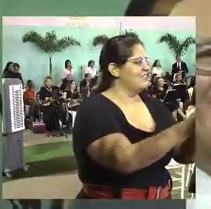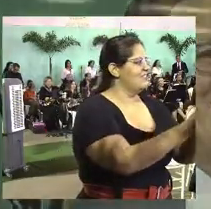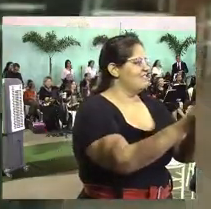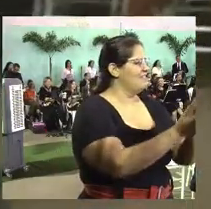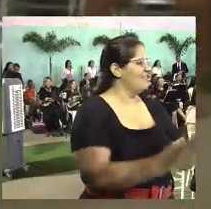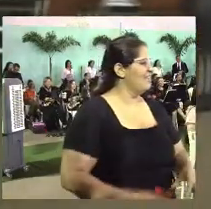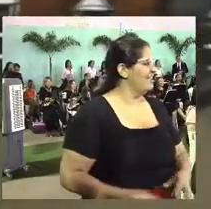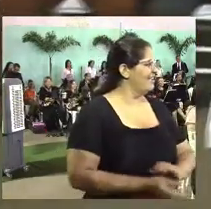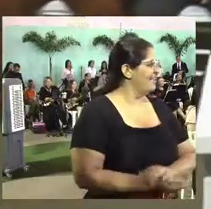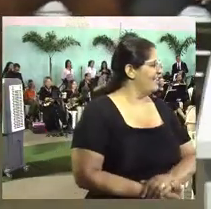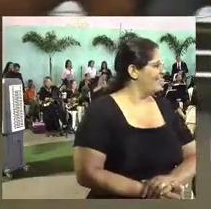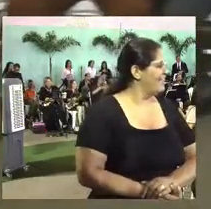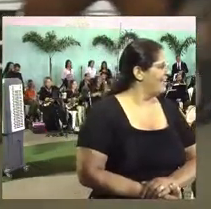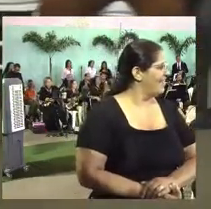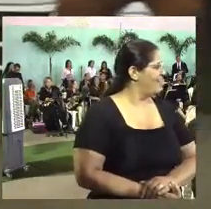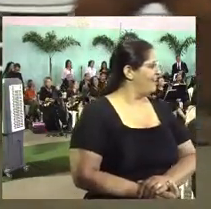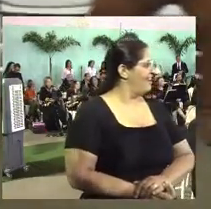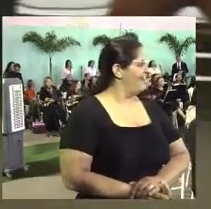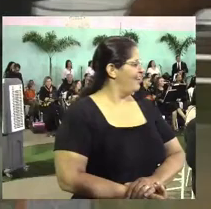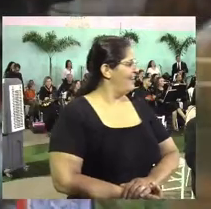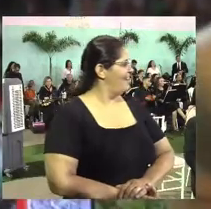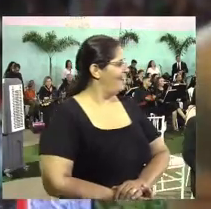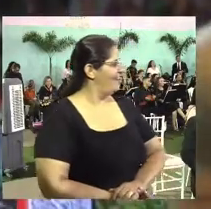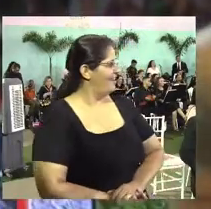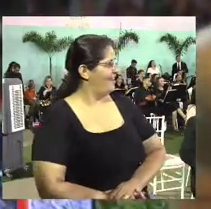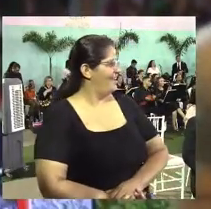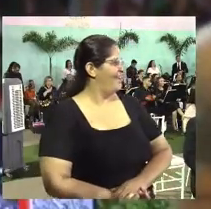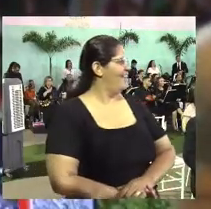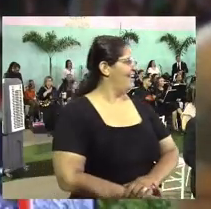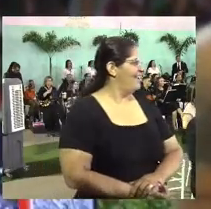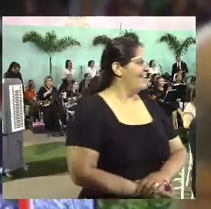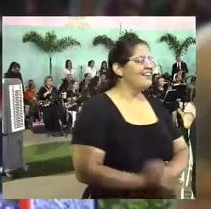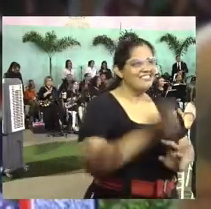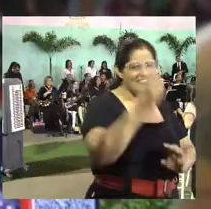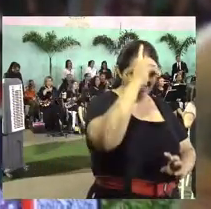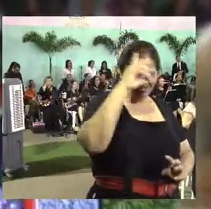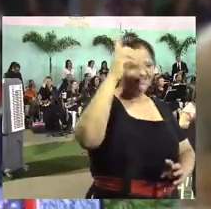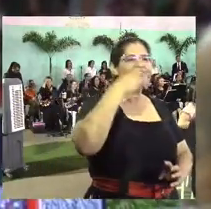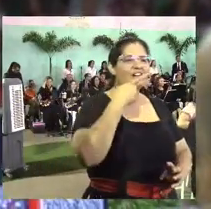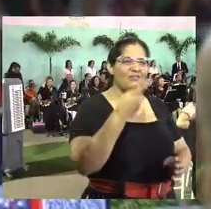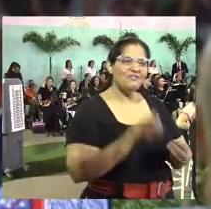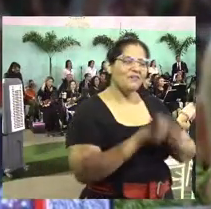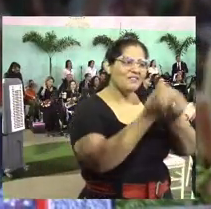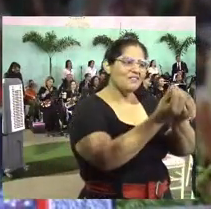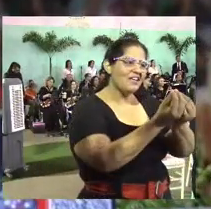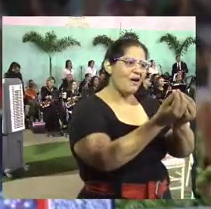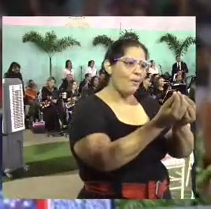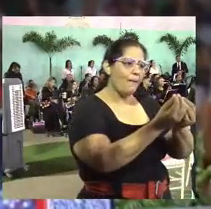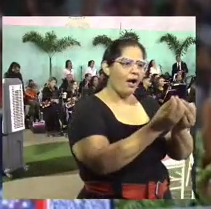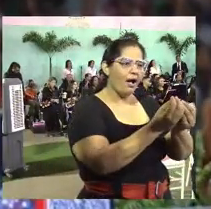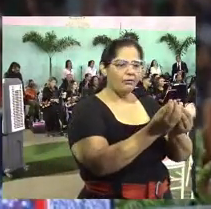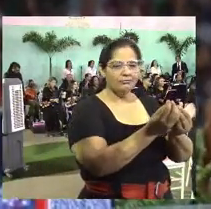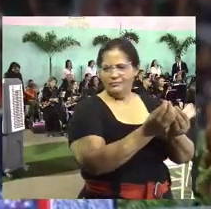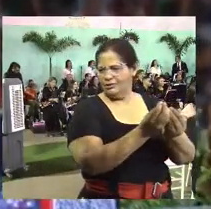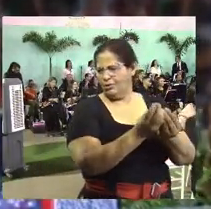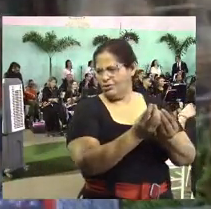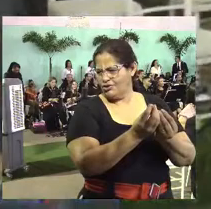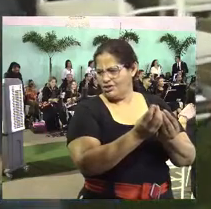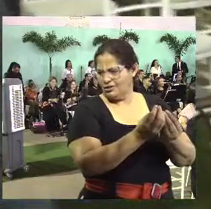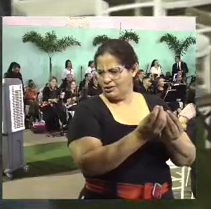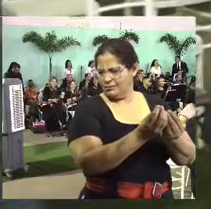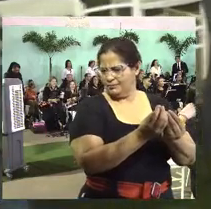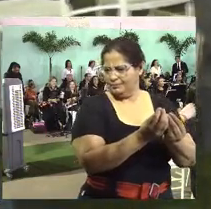CN Modas lá passou até uma loja Deus falou na tarde da benção que ia me dar uma loja só que meu marido fala que eu não falo na